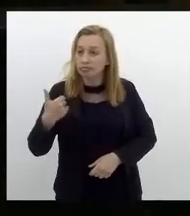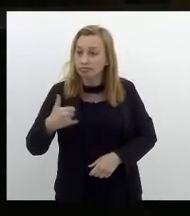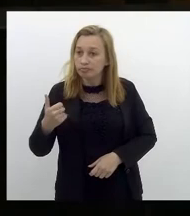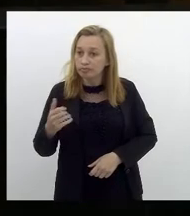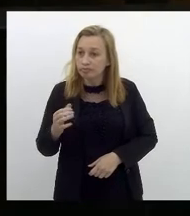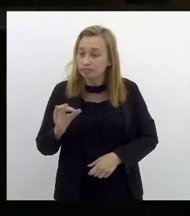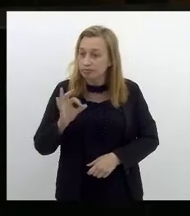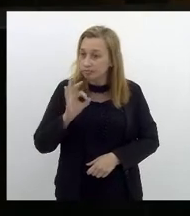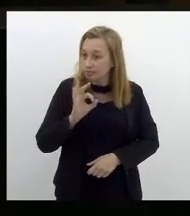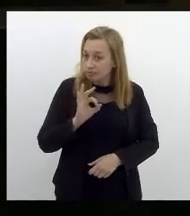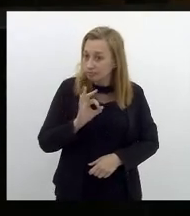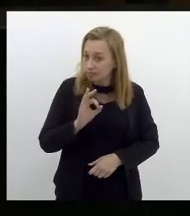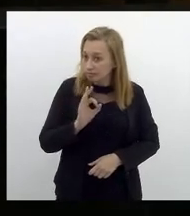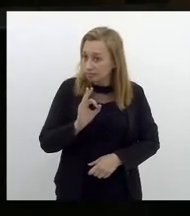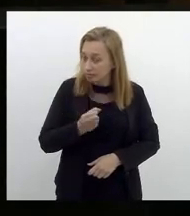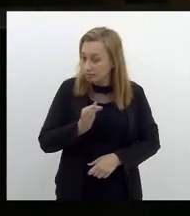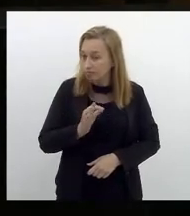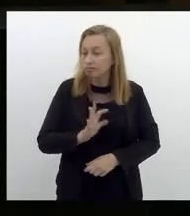máxima